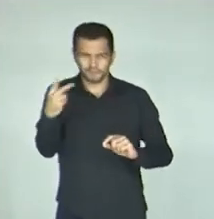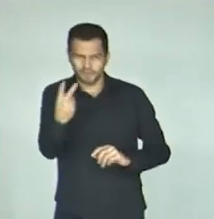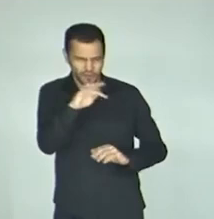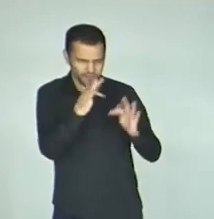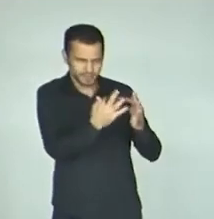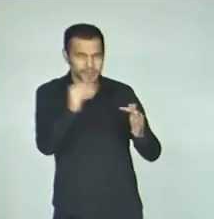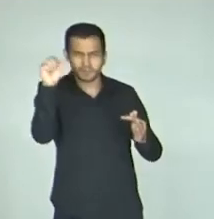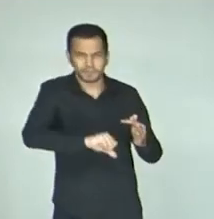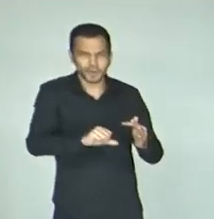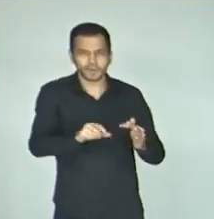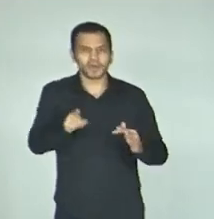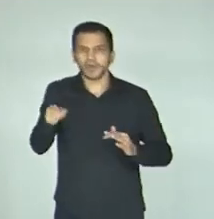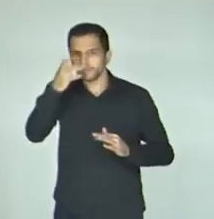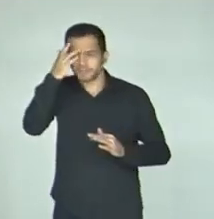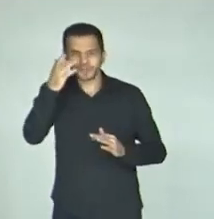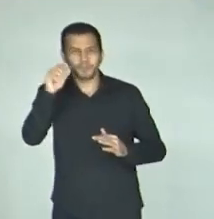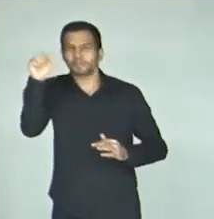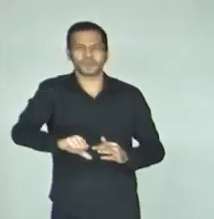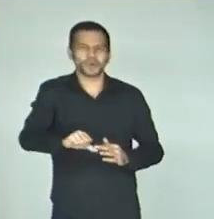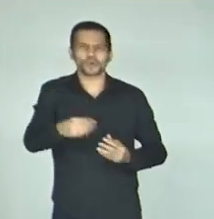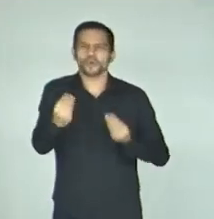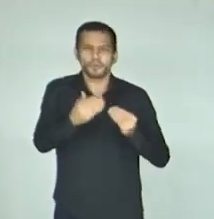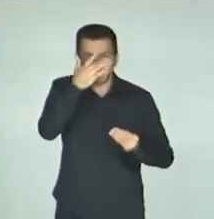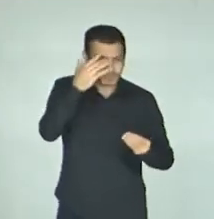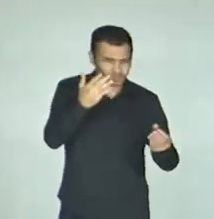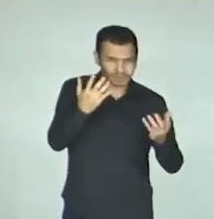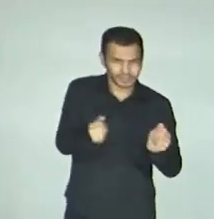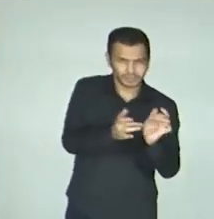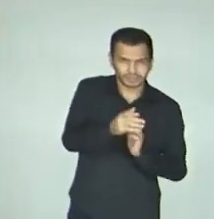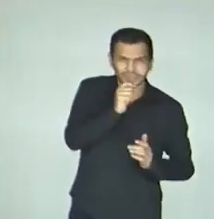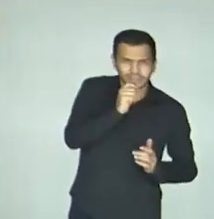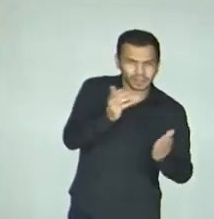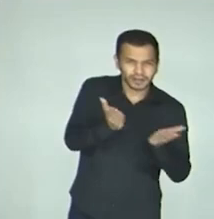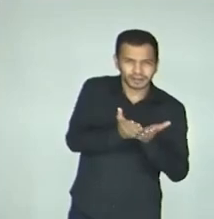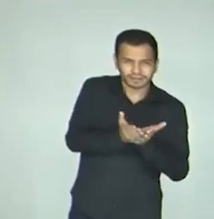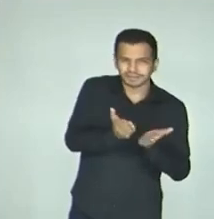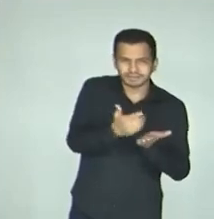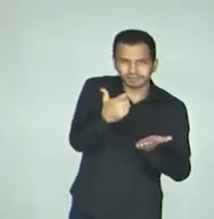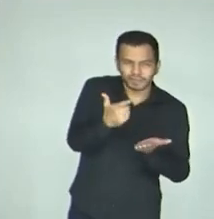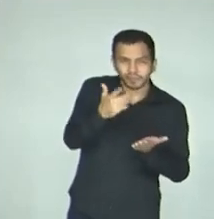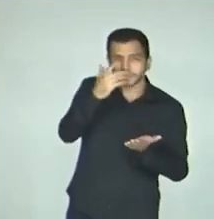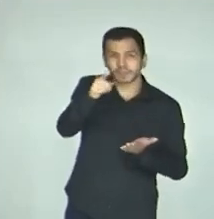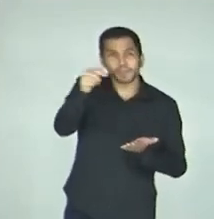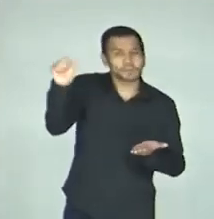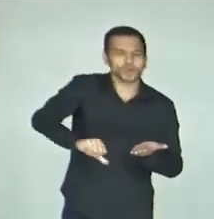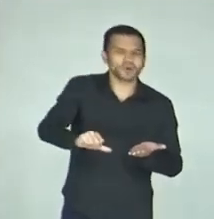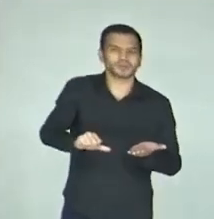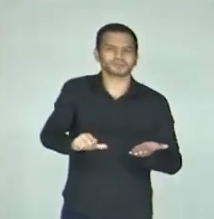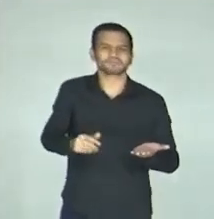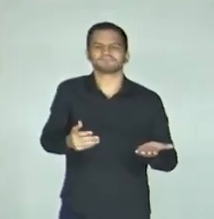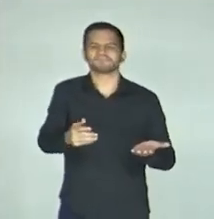fé e é pior que o descrente Olá queridos é bem conhecida a história de um velório